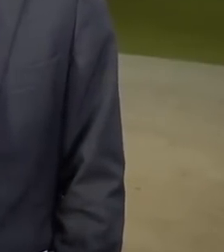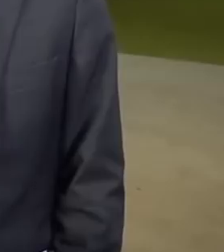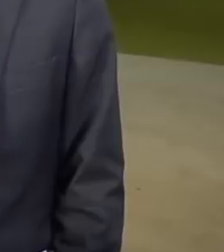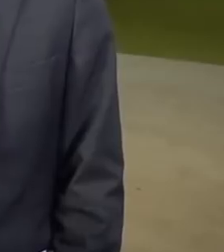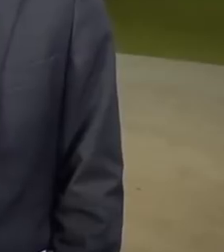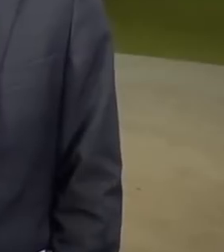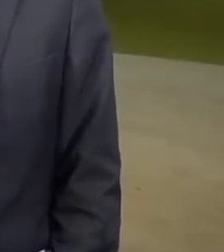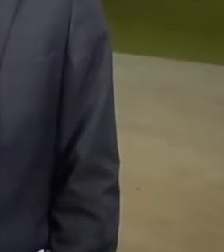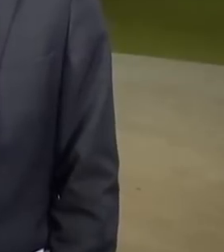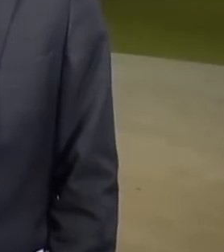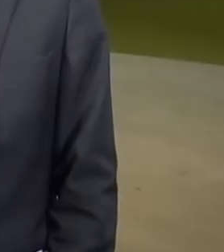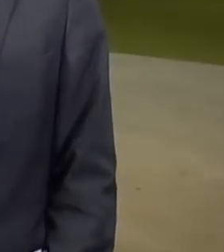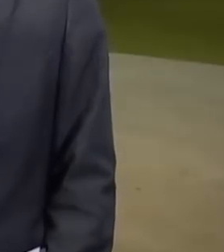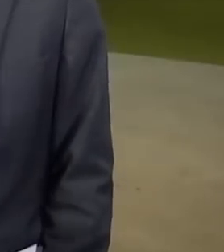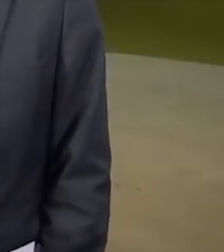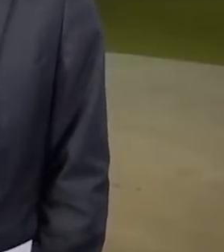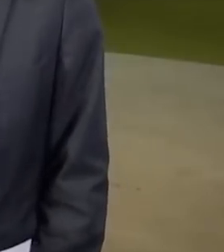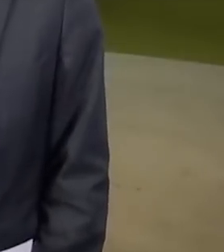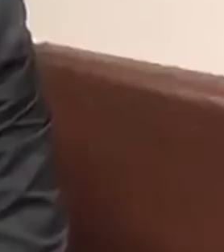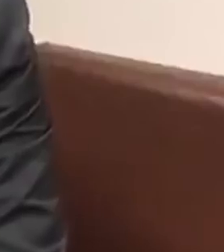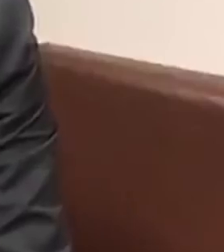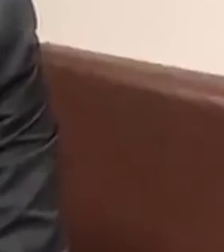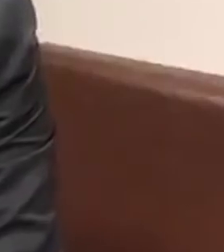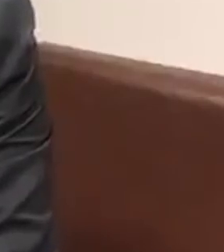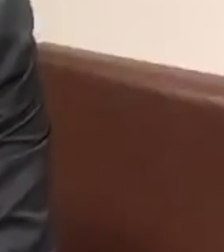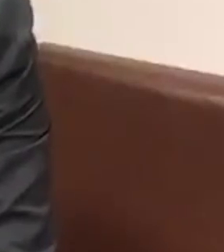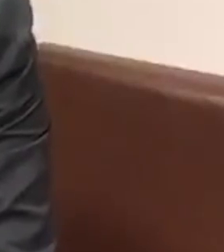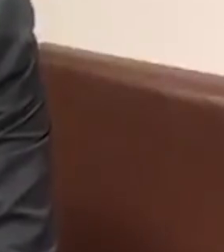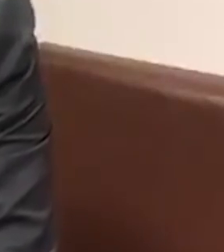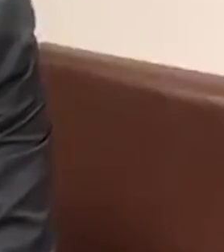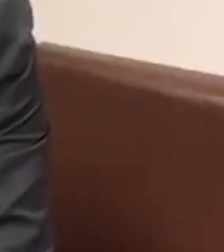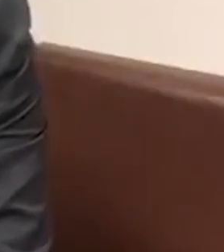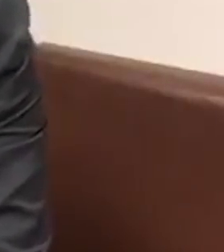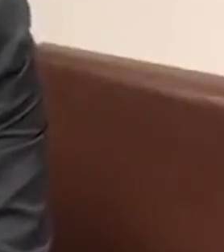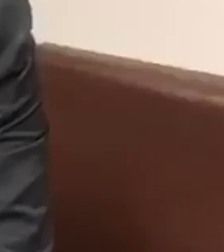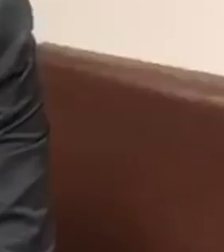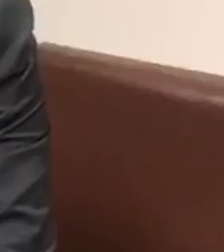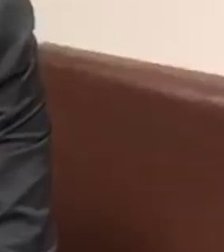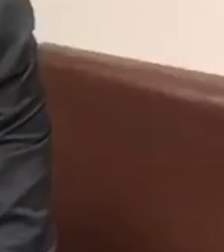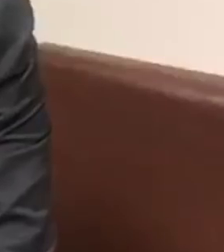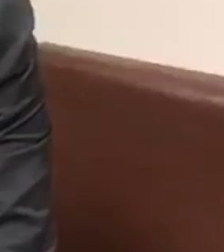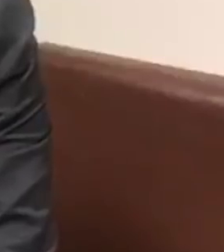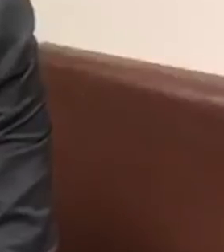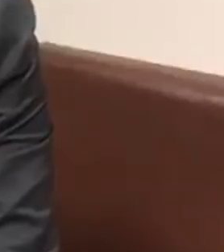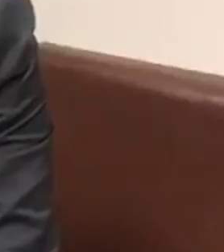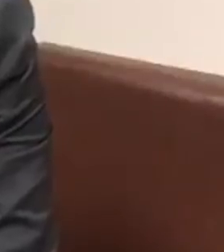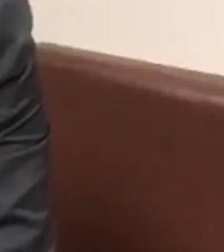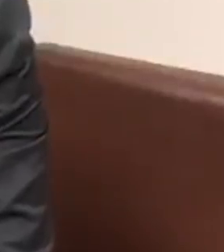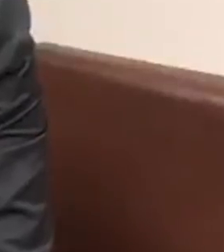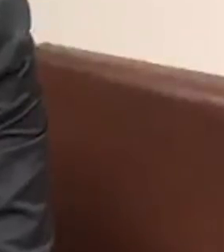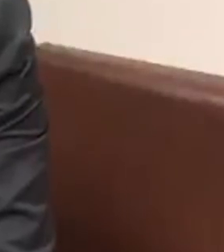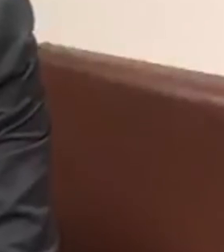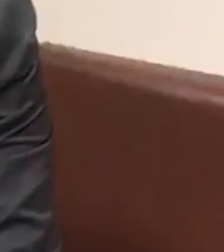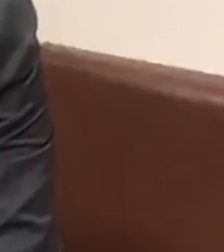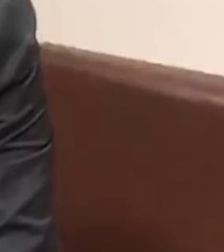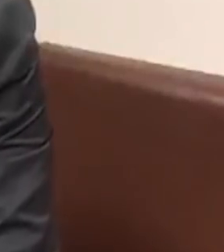Liberdade Econômica, que vai trazer muitos benefícios e destravar o país. Acatou a minha emenda à Lei de Diretrizes Orçamentárias e